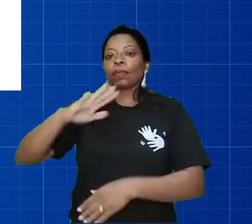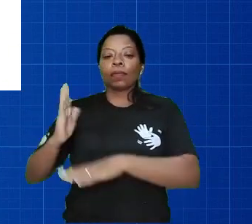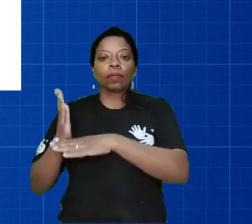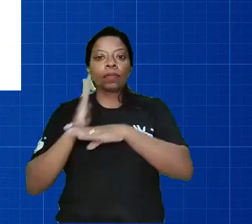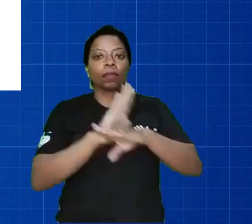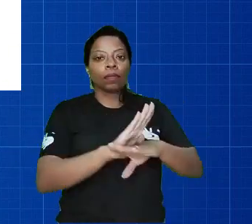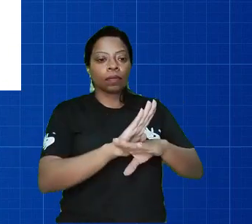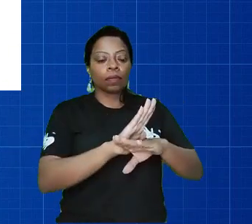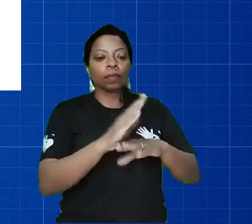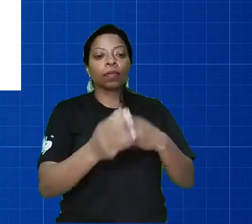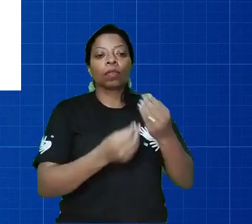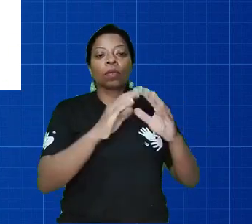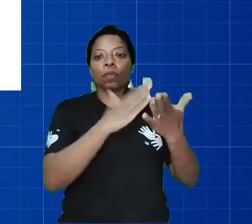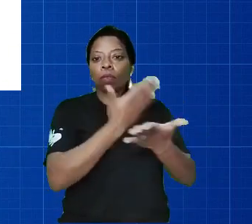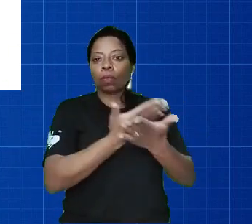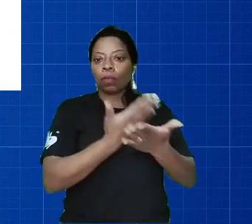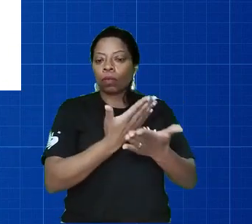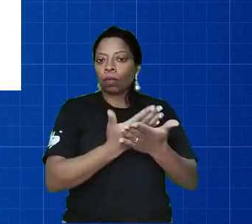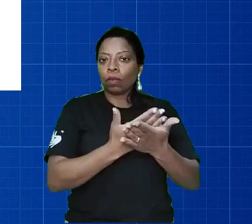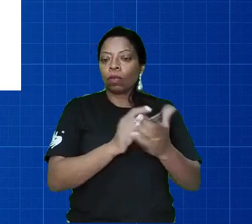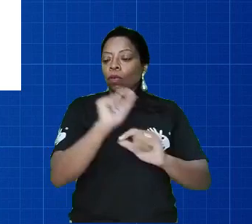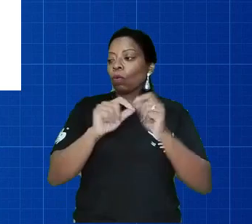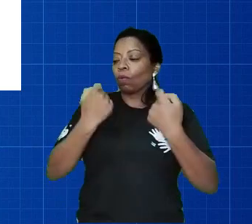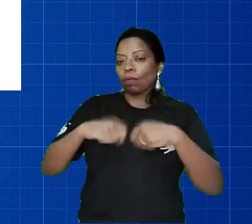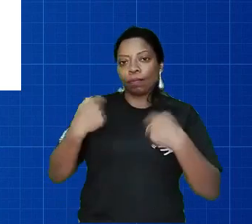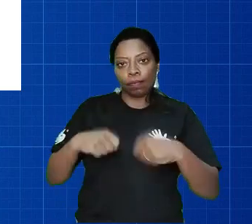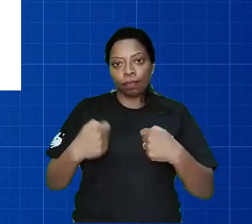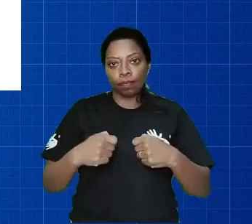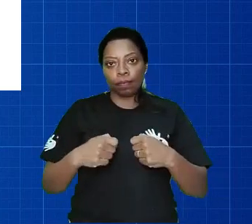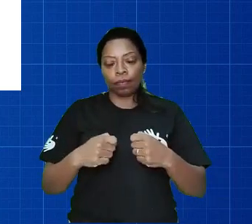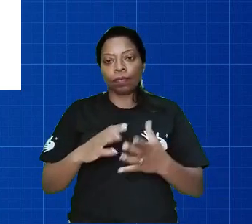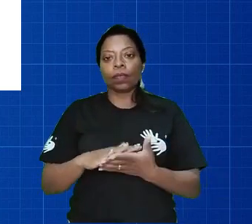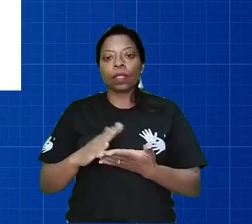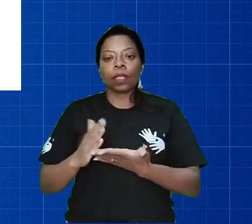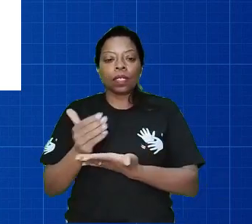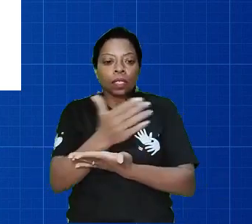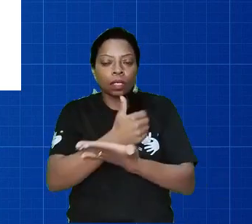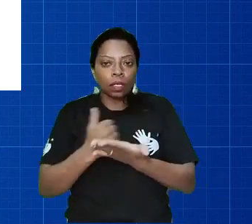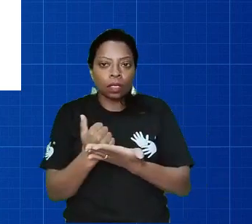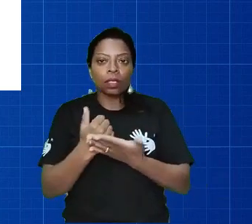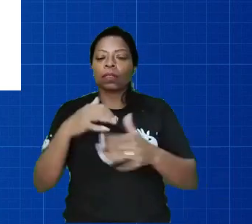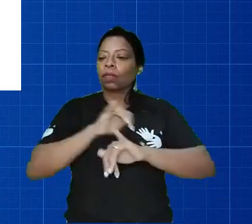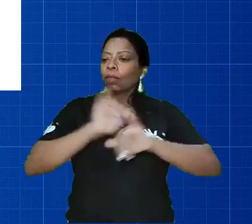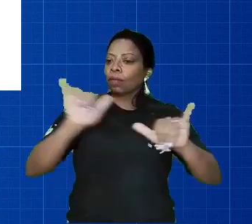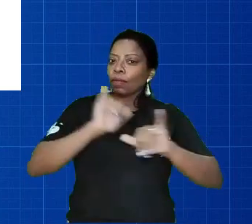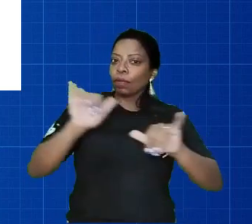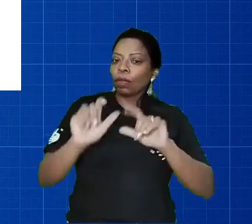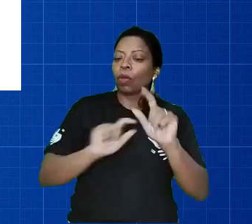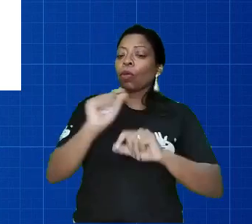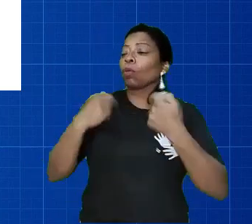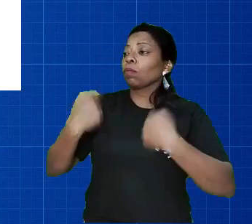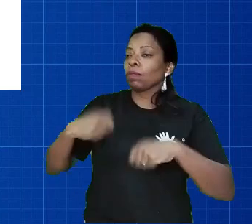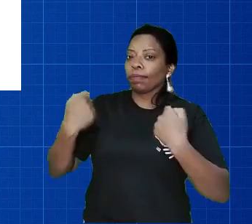suplementar as necessidades das unidades educacionais. Esses dados, essas informações e necessidades